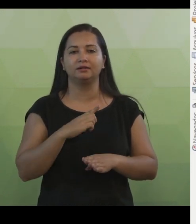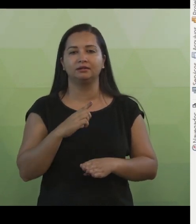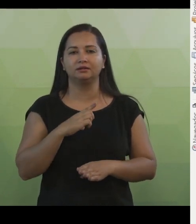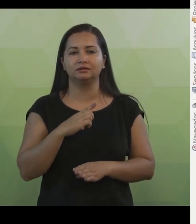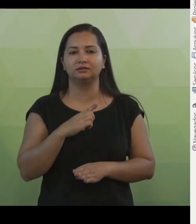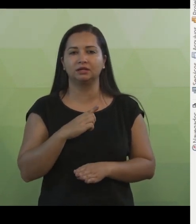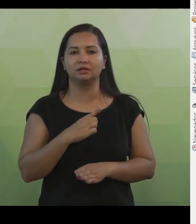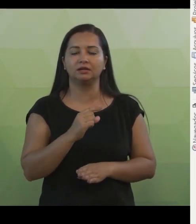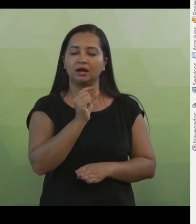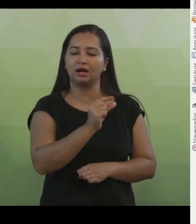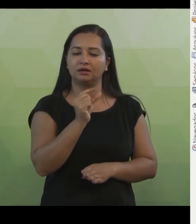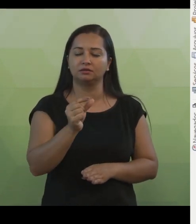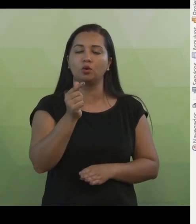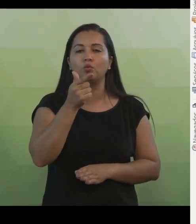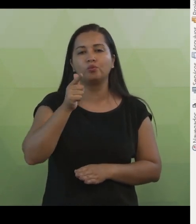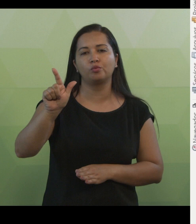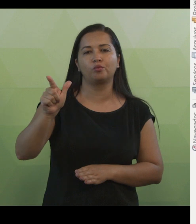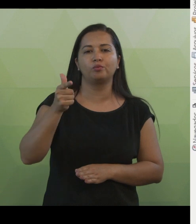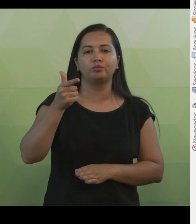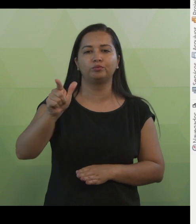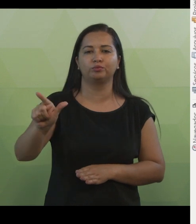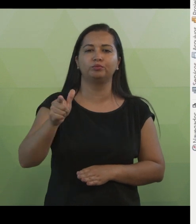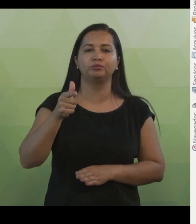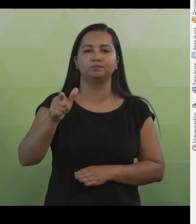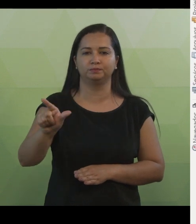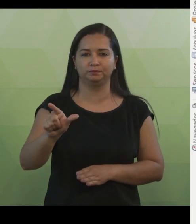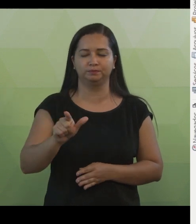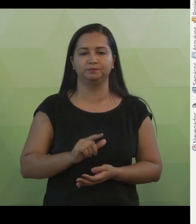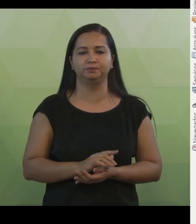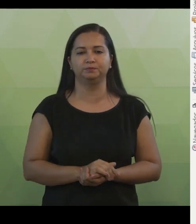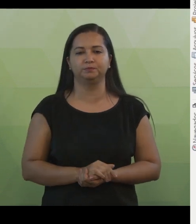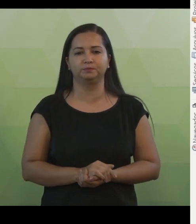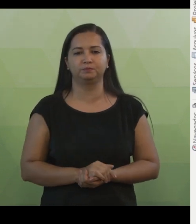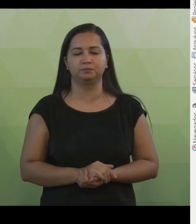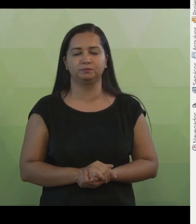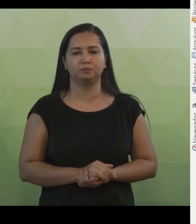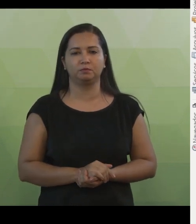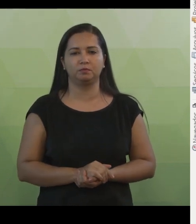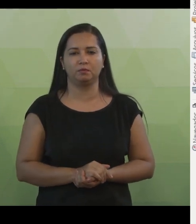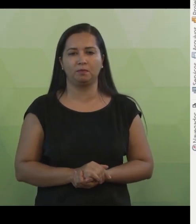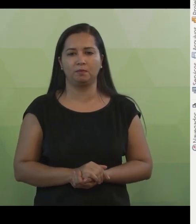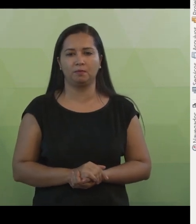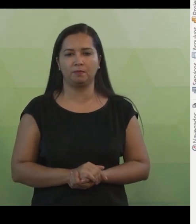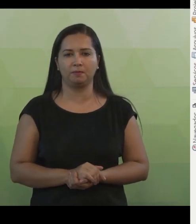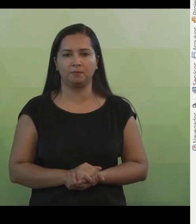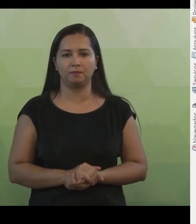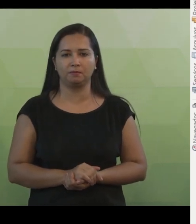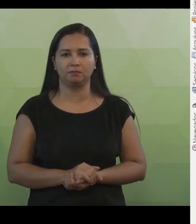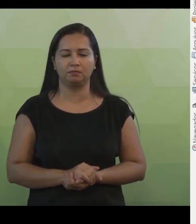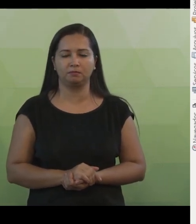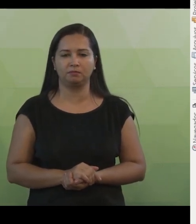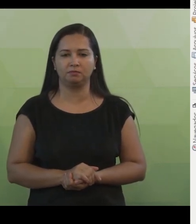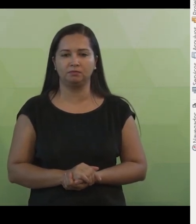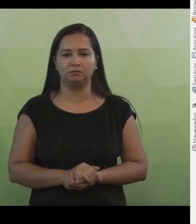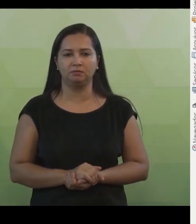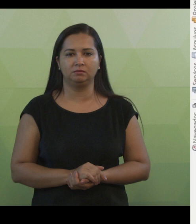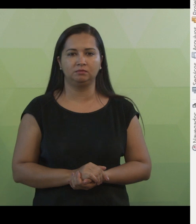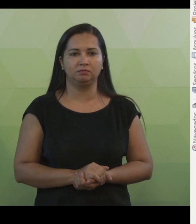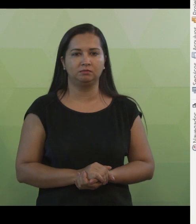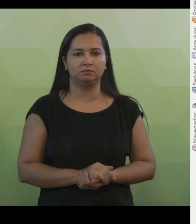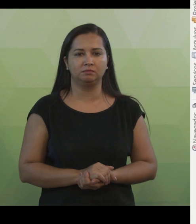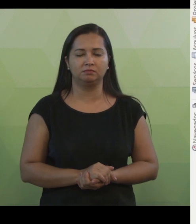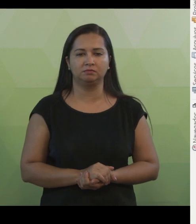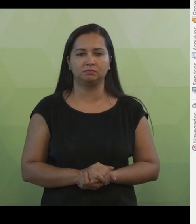ele tem condição de executar enquanto ele tiver auxiliar menor ou igual a 9, e o auxiliar vai